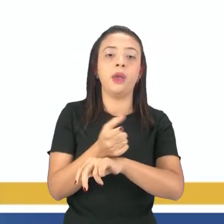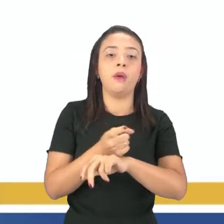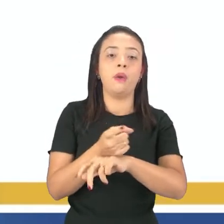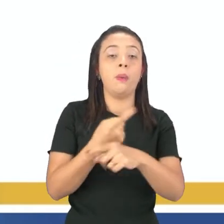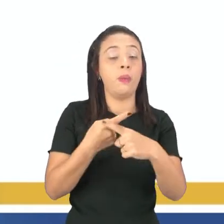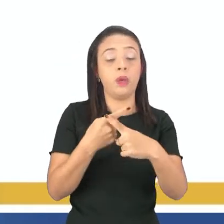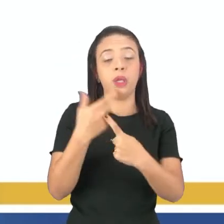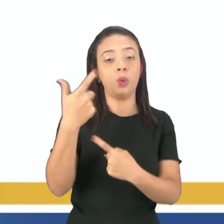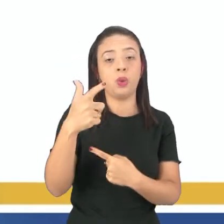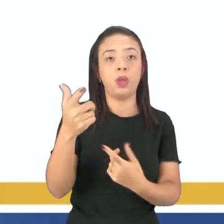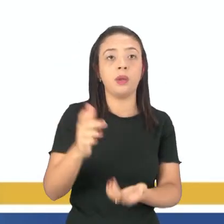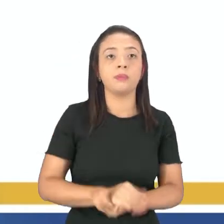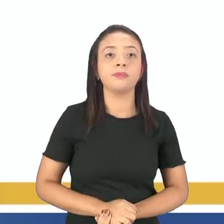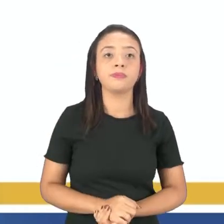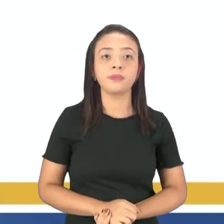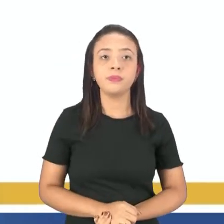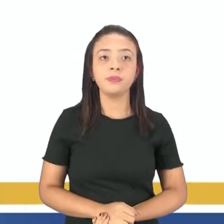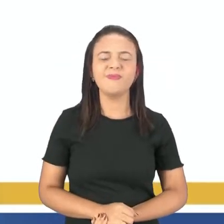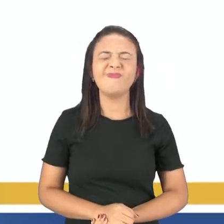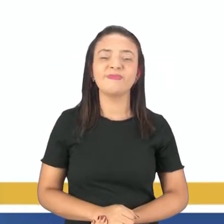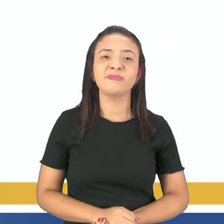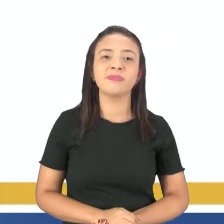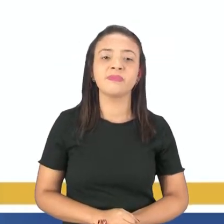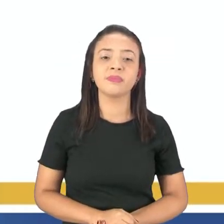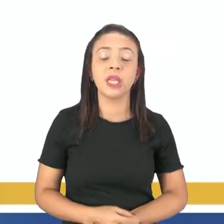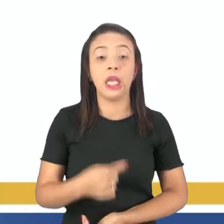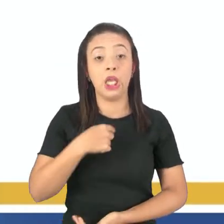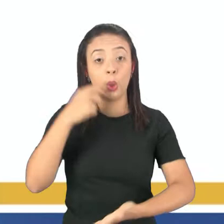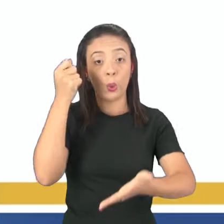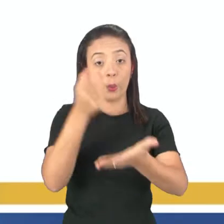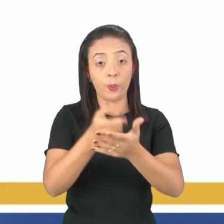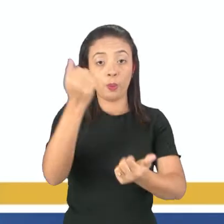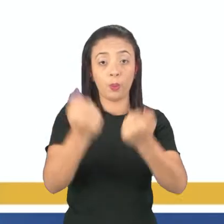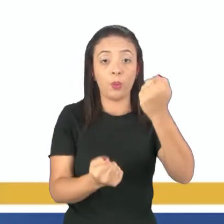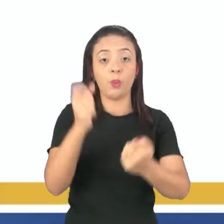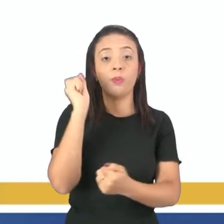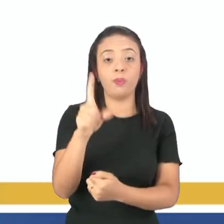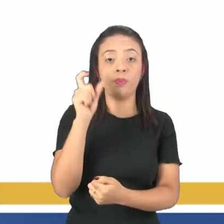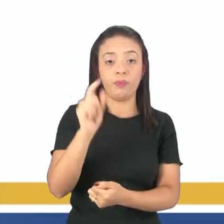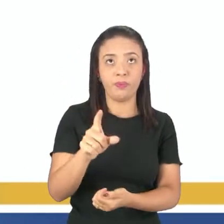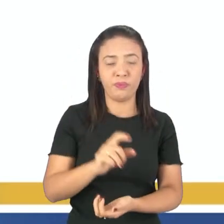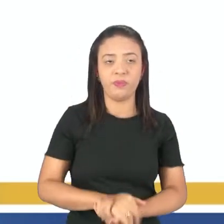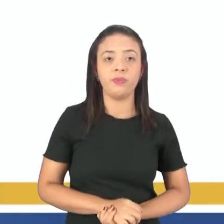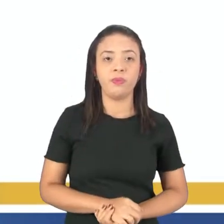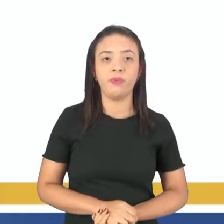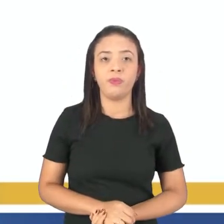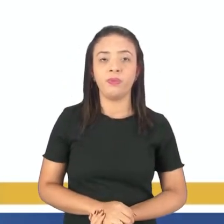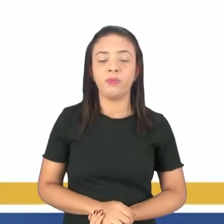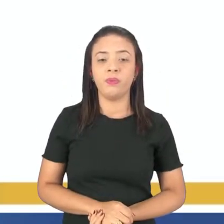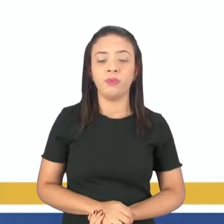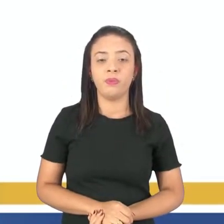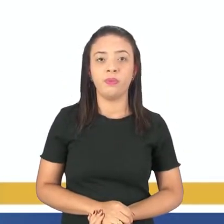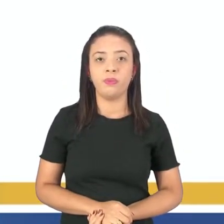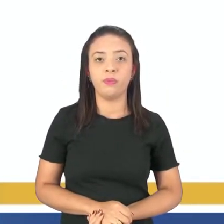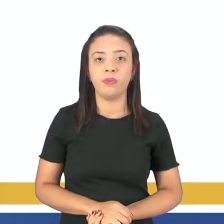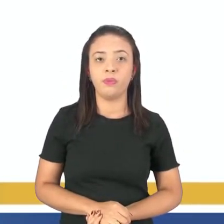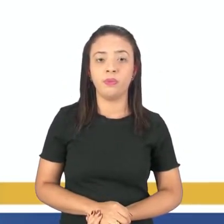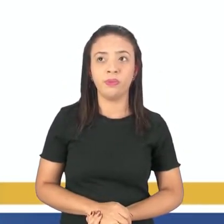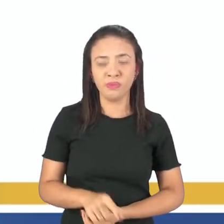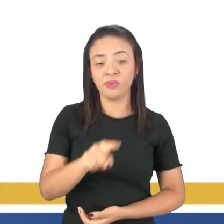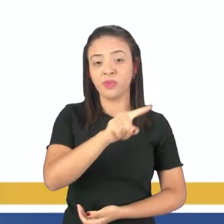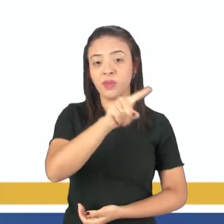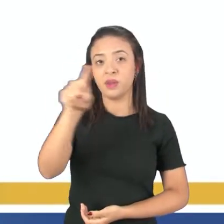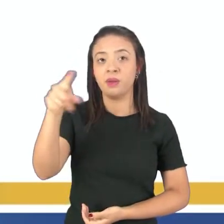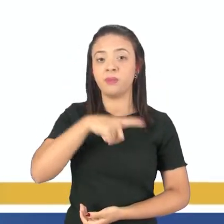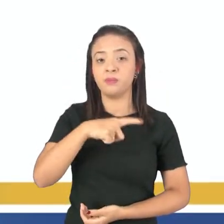nem gênero. I bought a blue car. Eu comprei um carro azul. They have expensive houses.